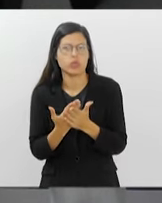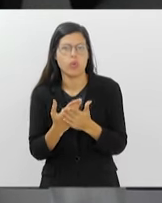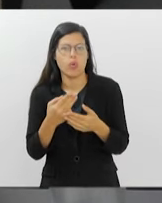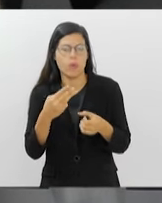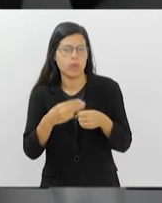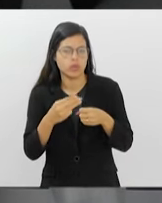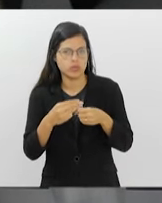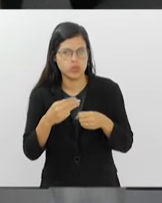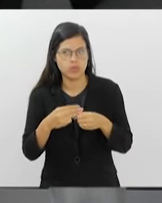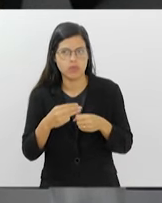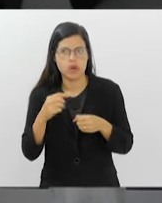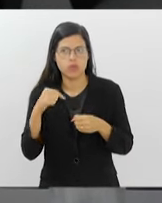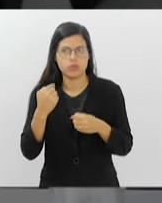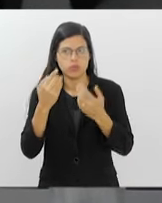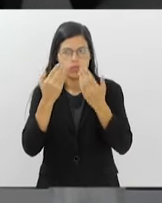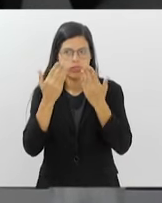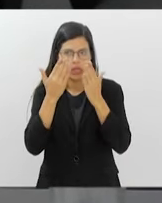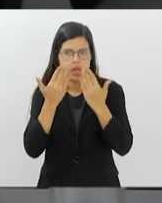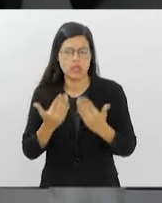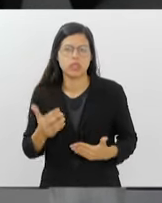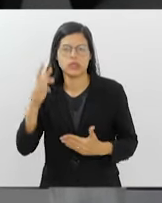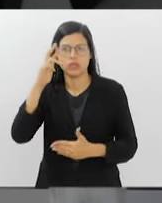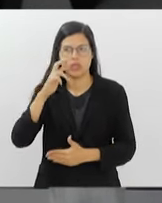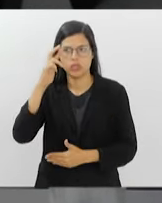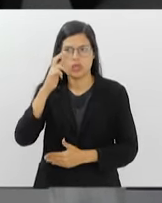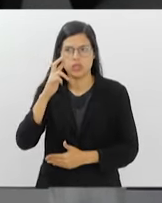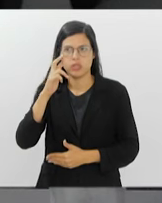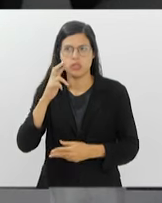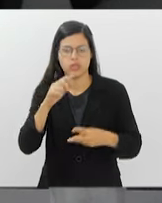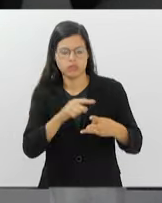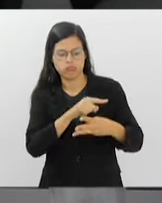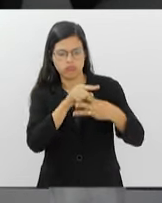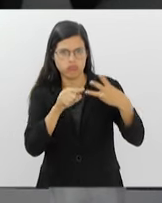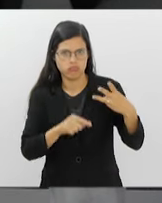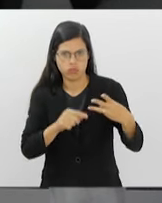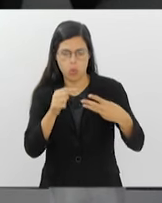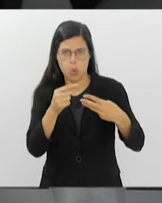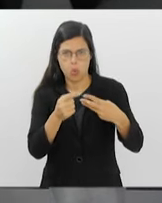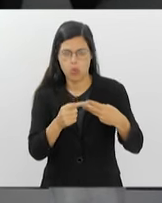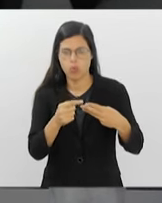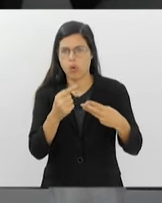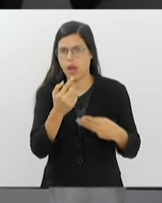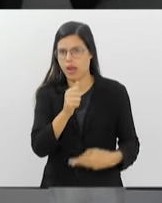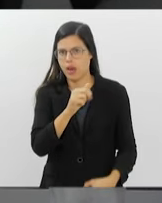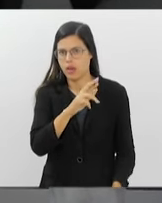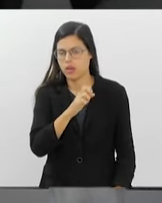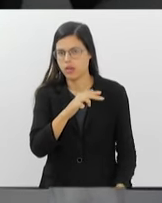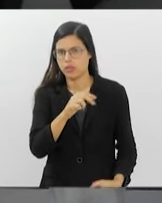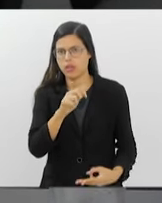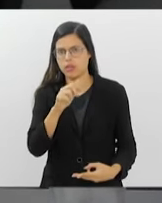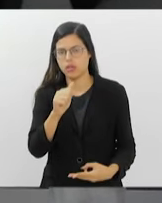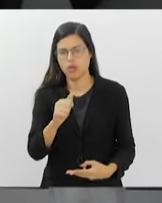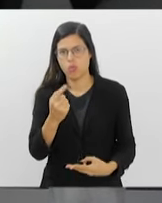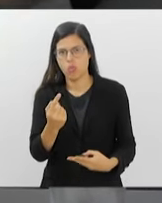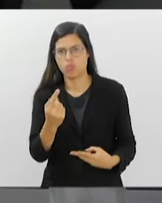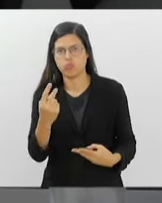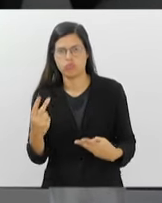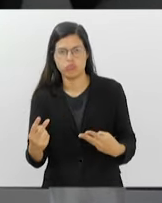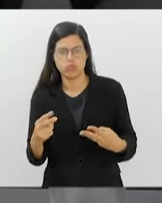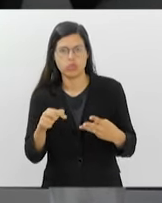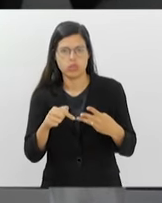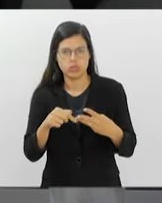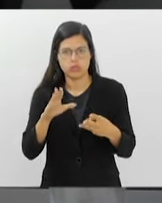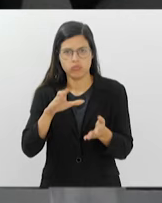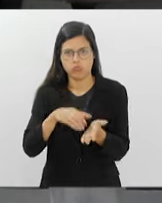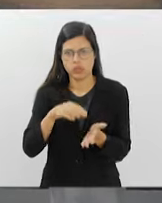estamos vistoriando é Arena 1 Arena 2 e o centro de tênis nós fomos lá ontem e estava cumprindo a última etapa de colocação de extintores